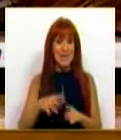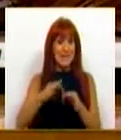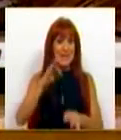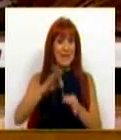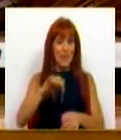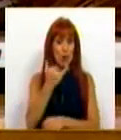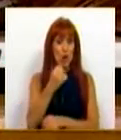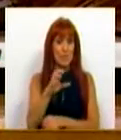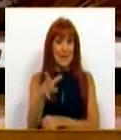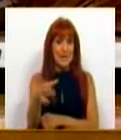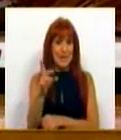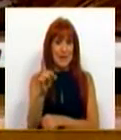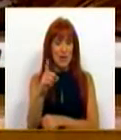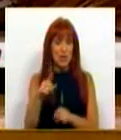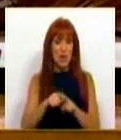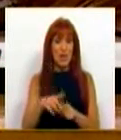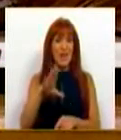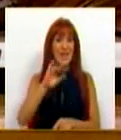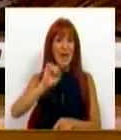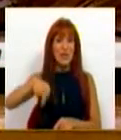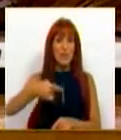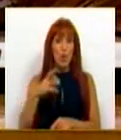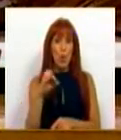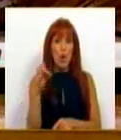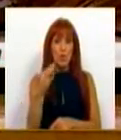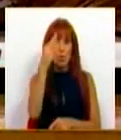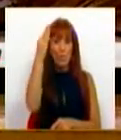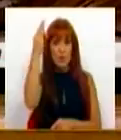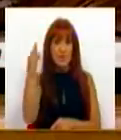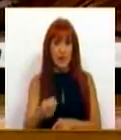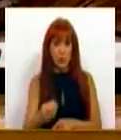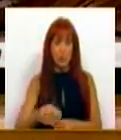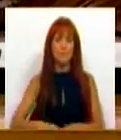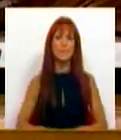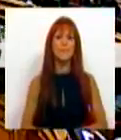de 2016, nos 10,8%.